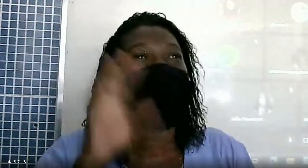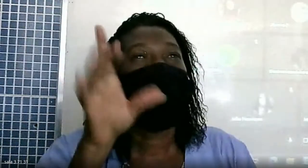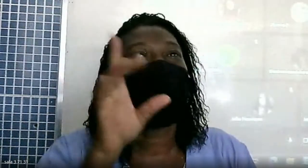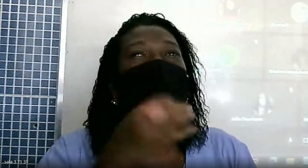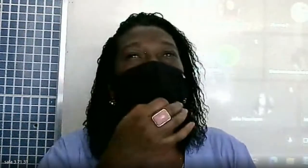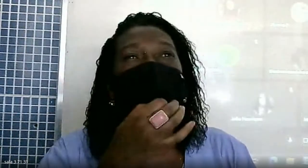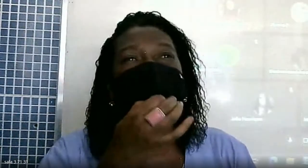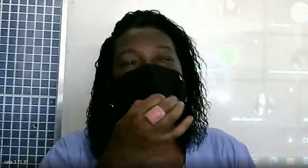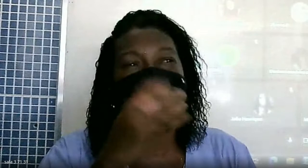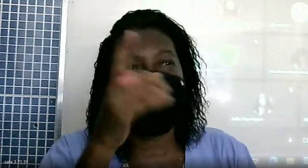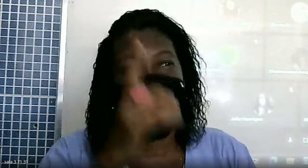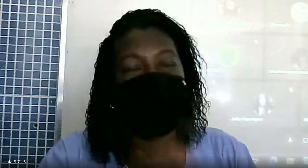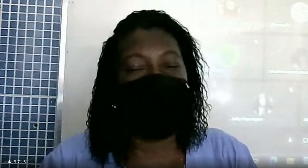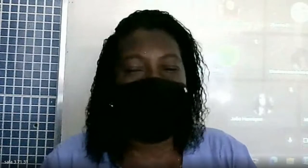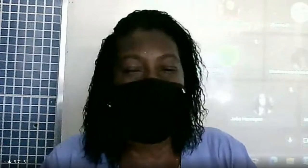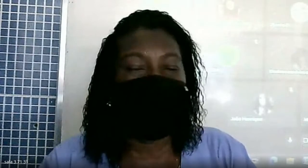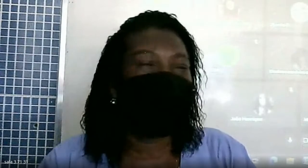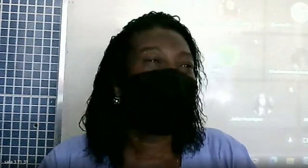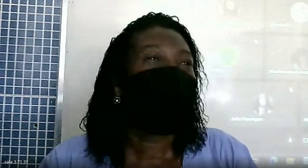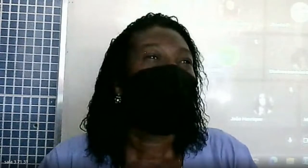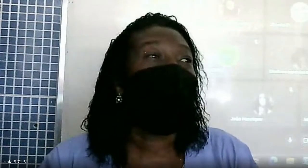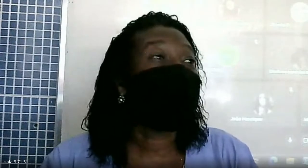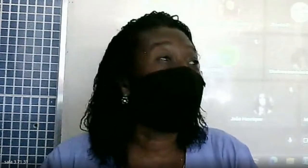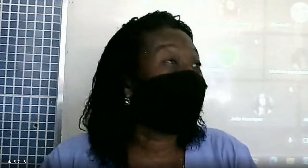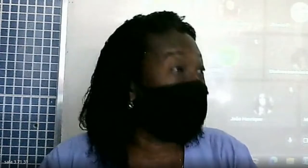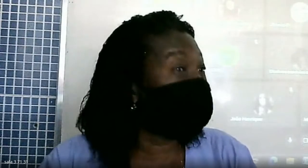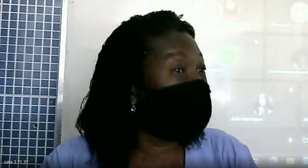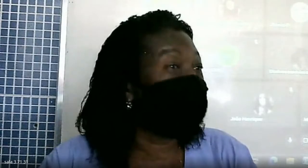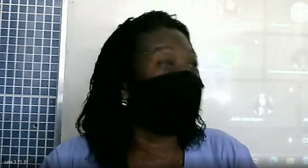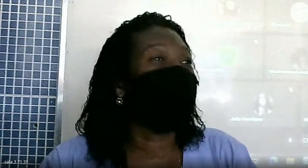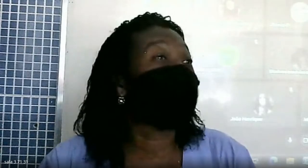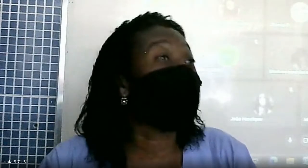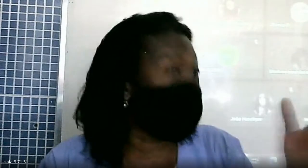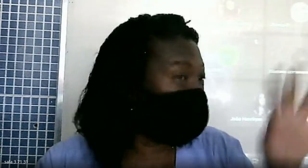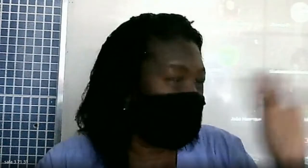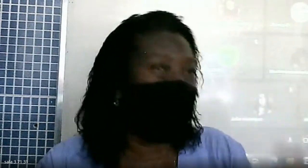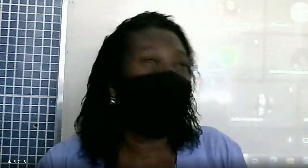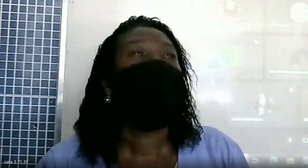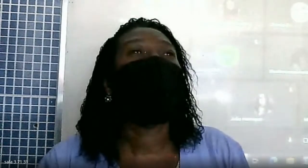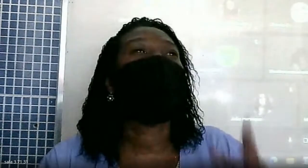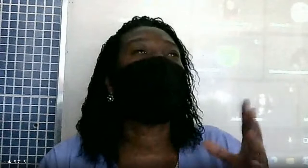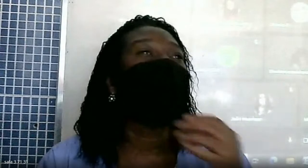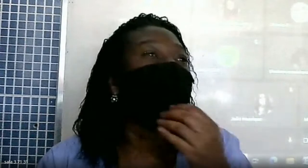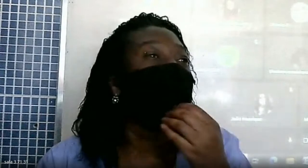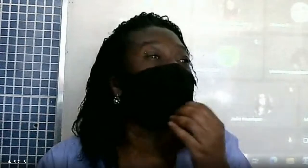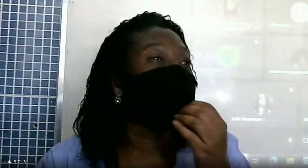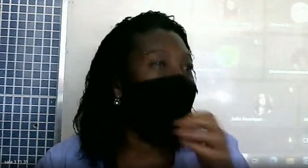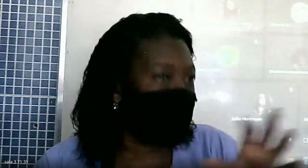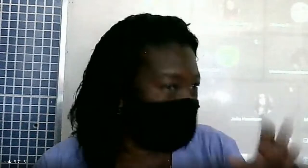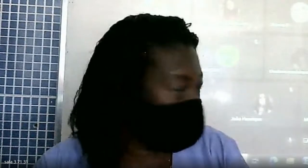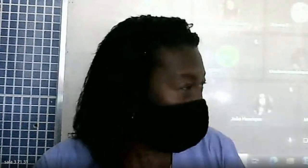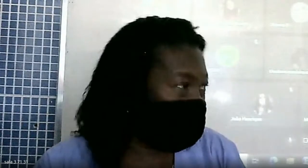pandemia, ali no shopping da BR, aí estava à noite, nós fomos ver um filme. Aí estava tendo